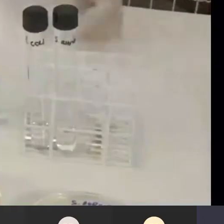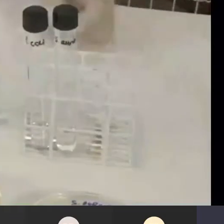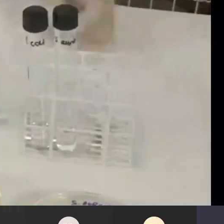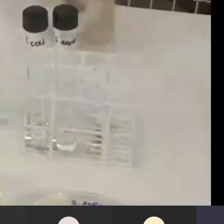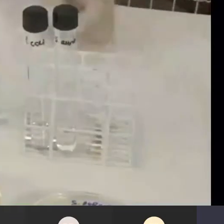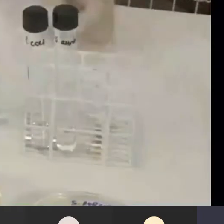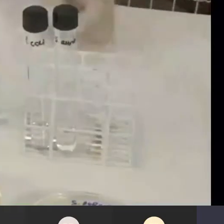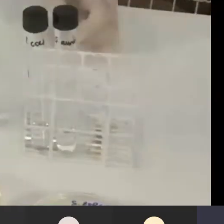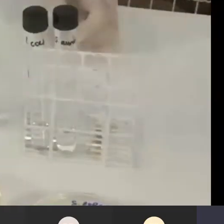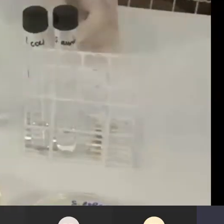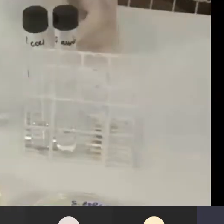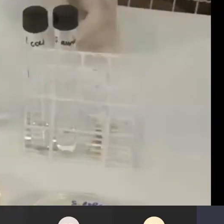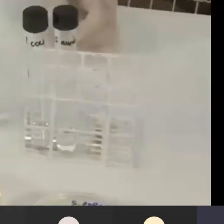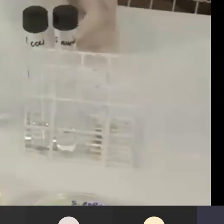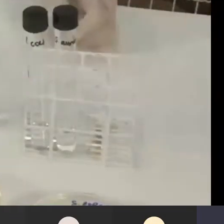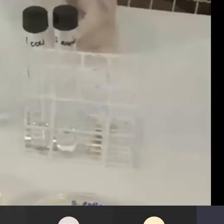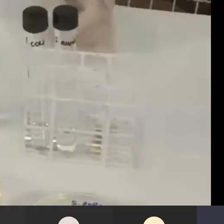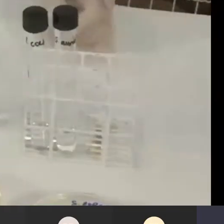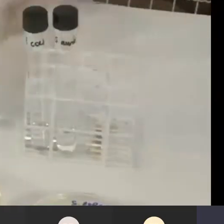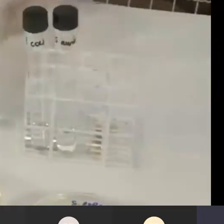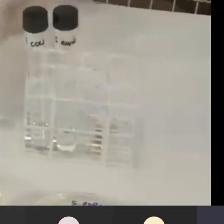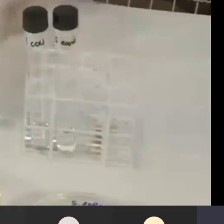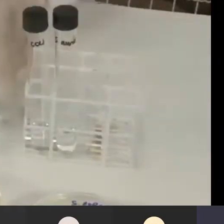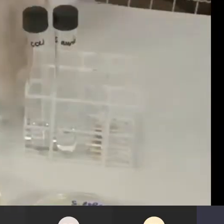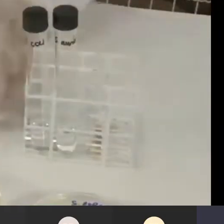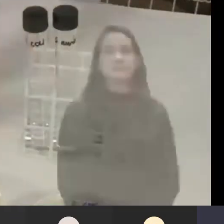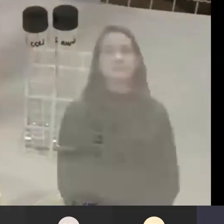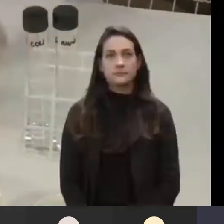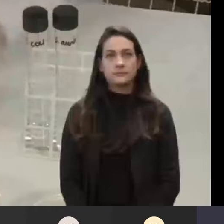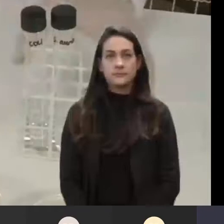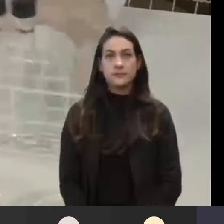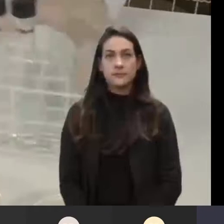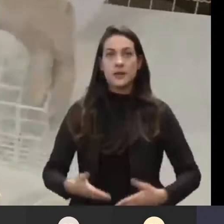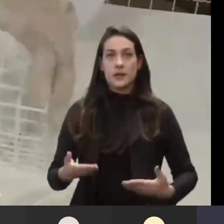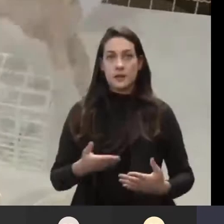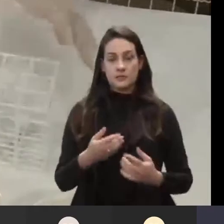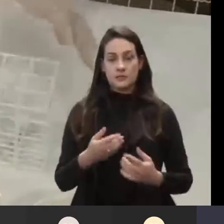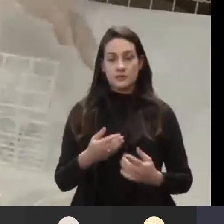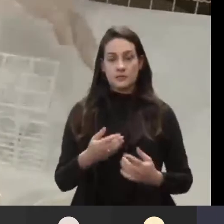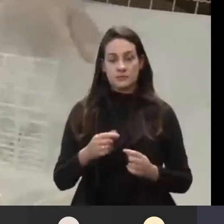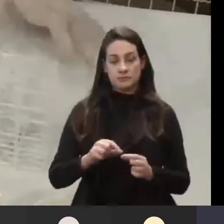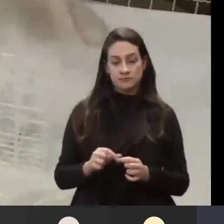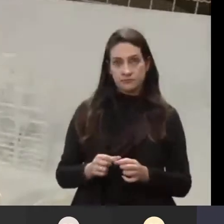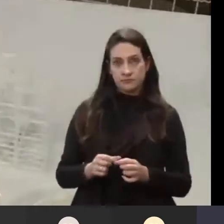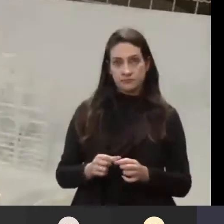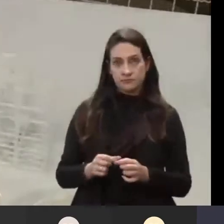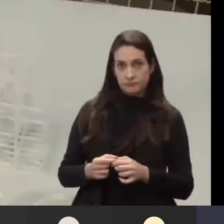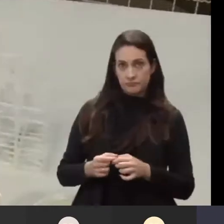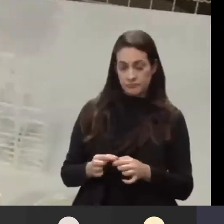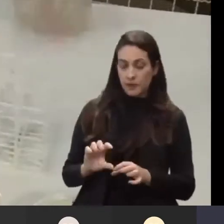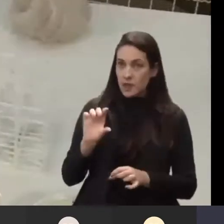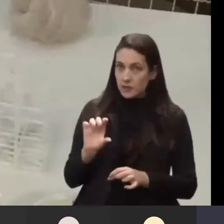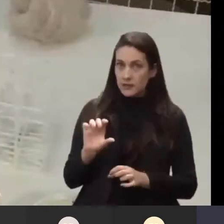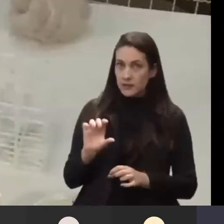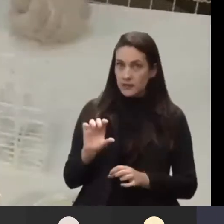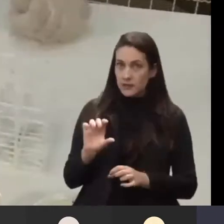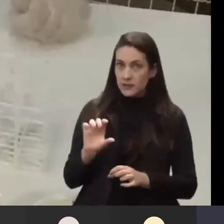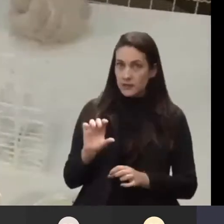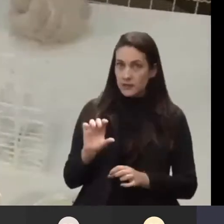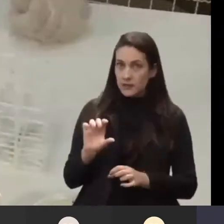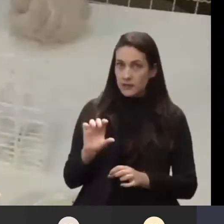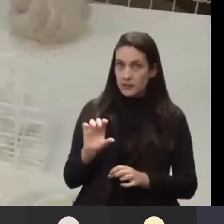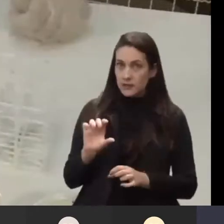E ali do ladinho nós temos a escalinha de McFarland. Então, o frasquinho de tampa azul é a McFarland, a escala